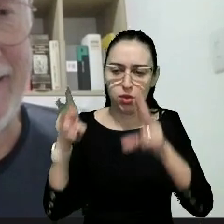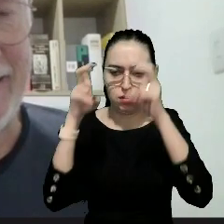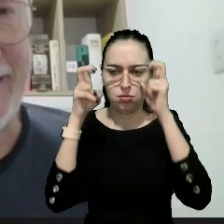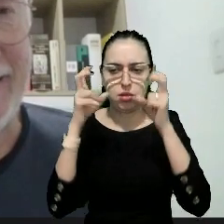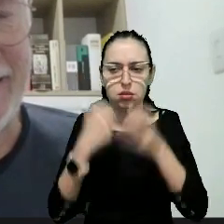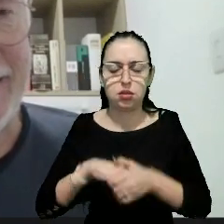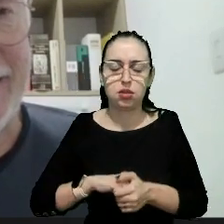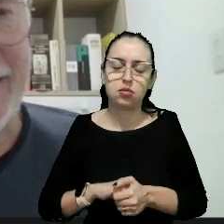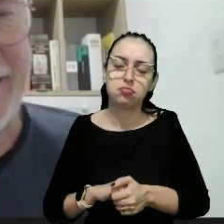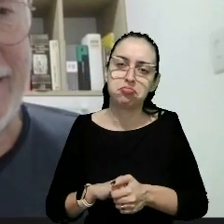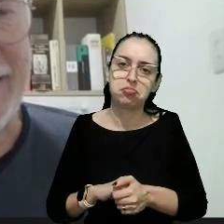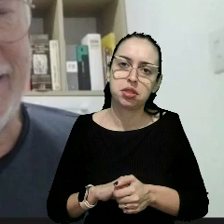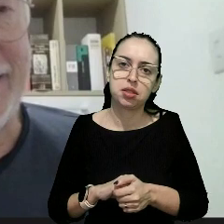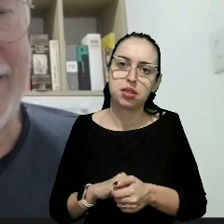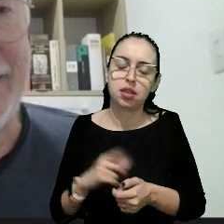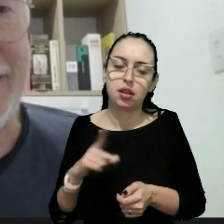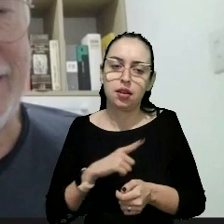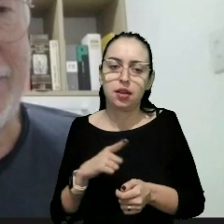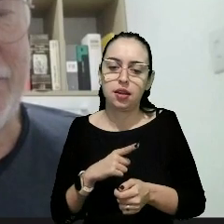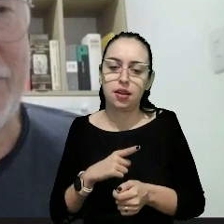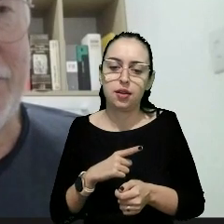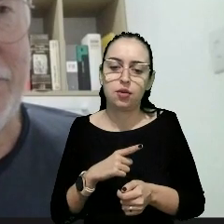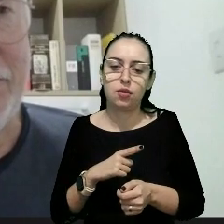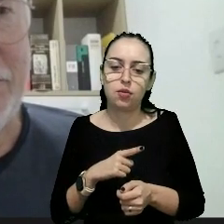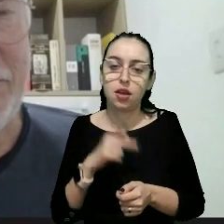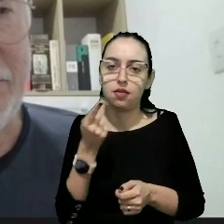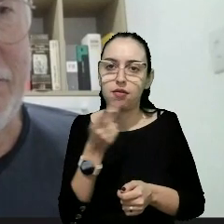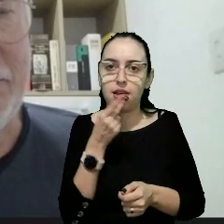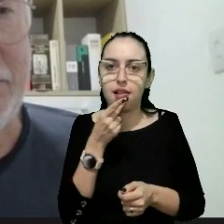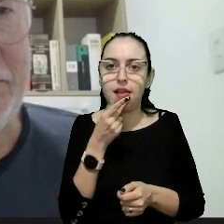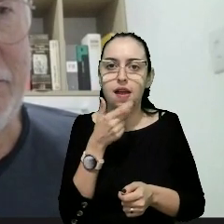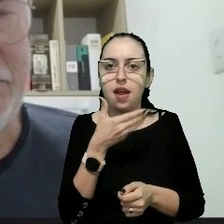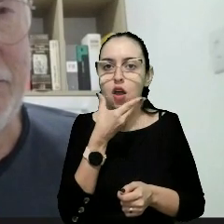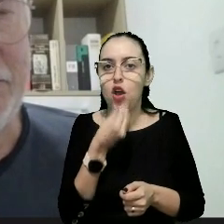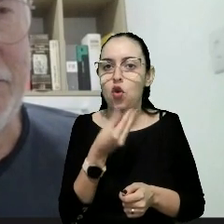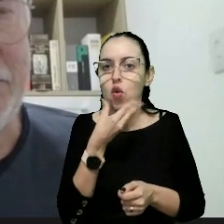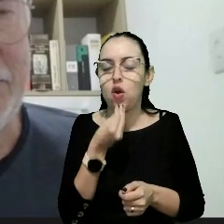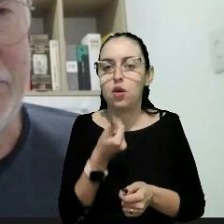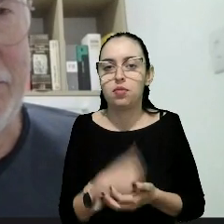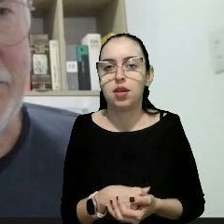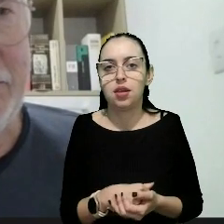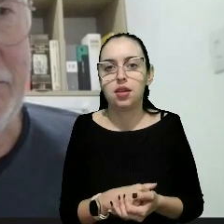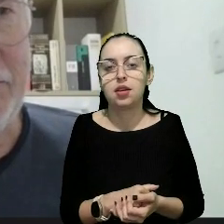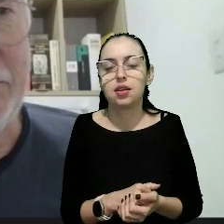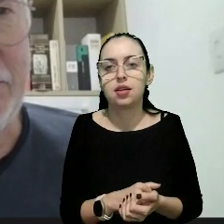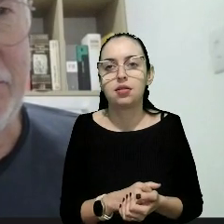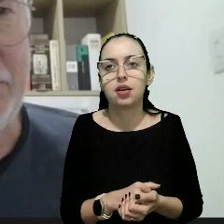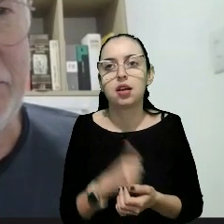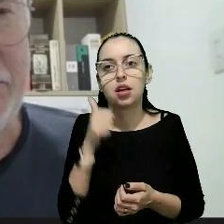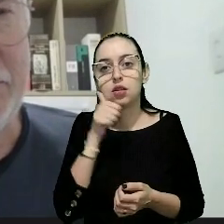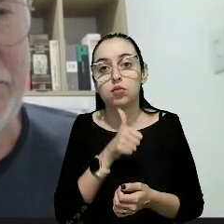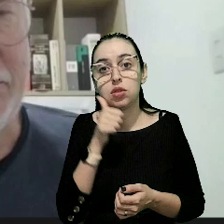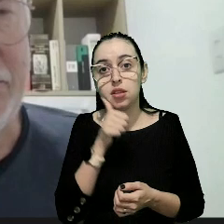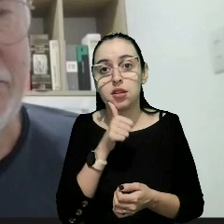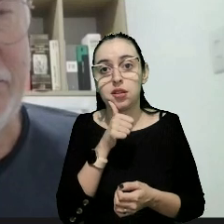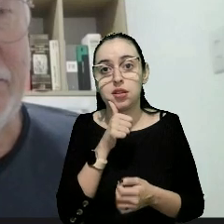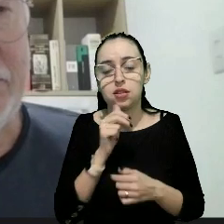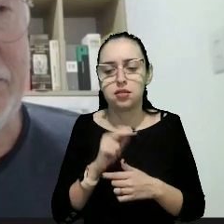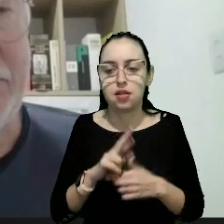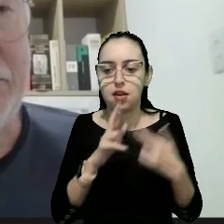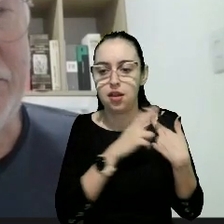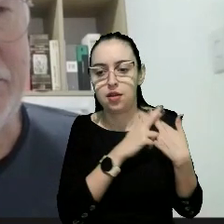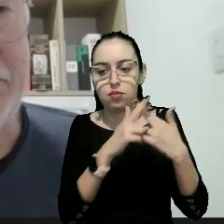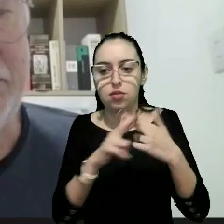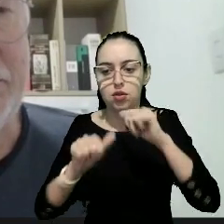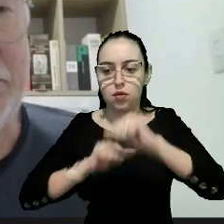o que eu acho também interessante, já que, né, tivemos uma fala masculina, é falar